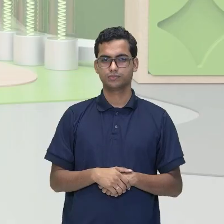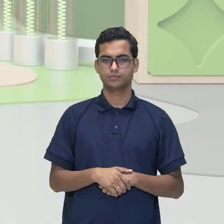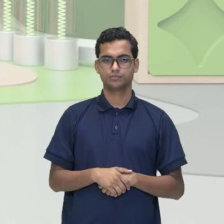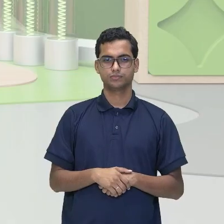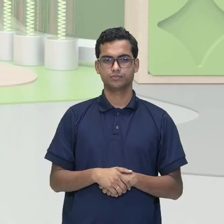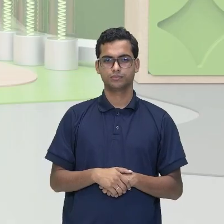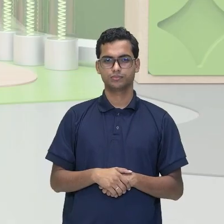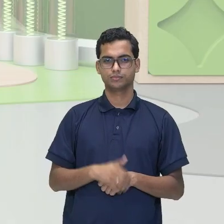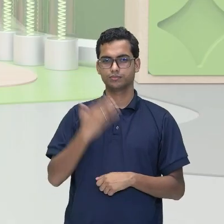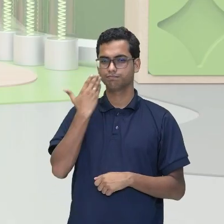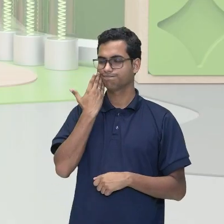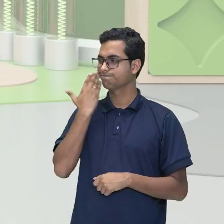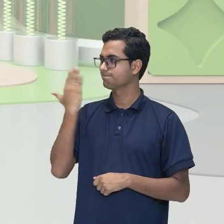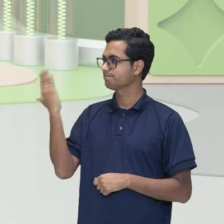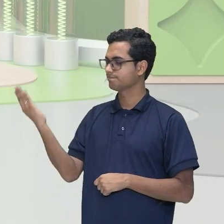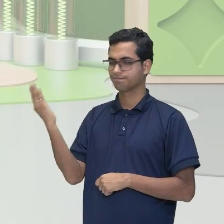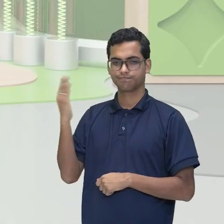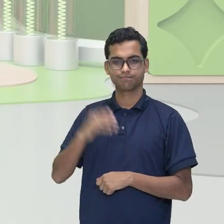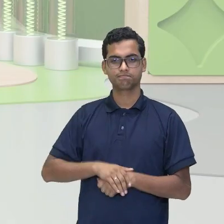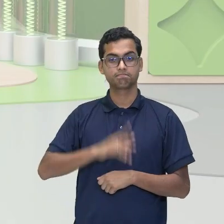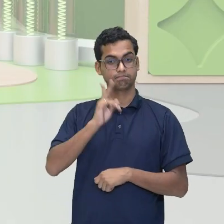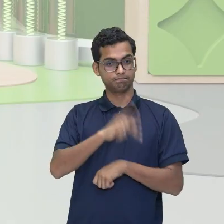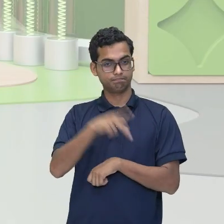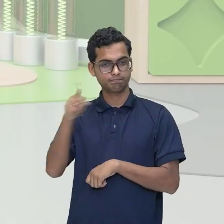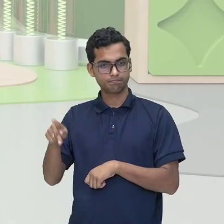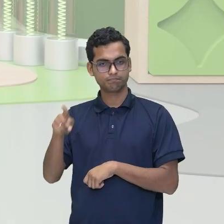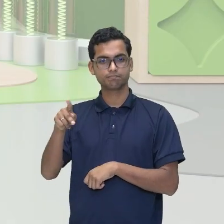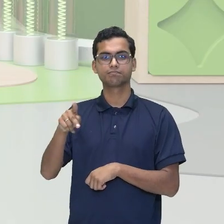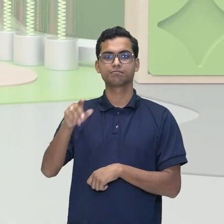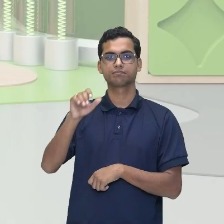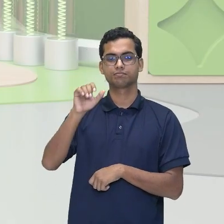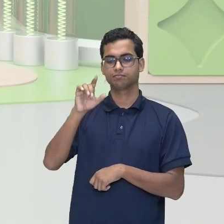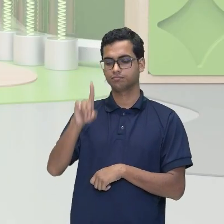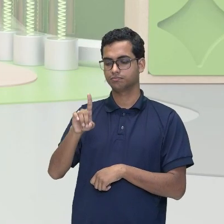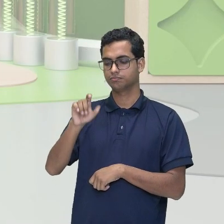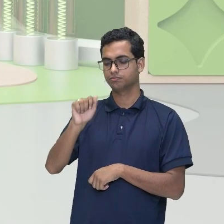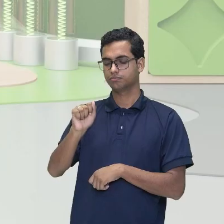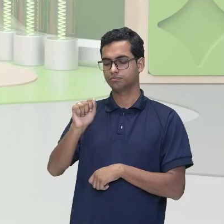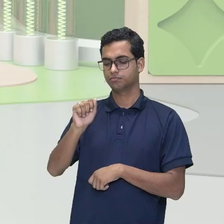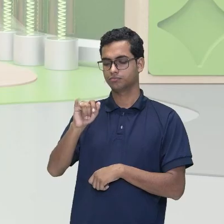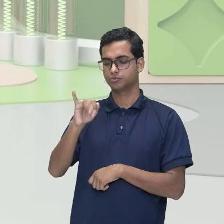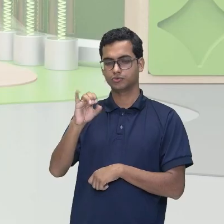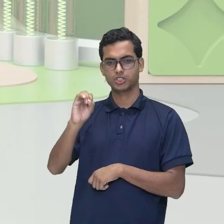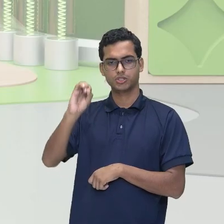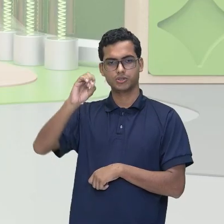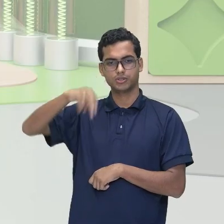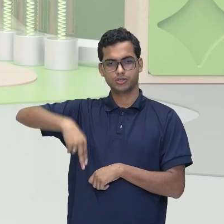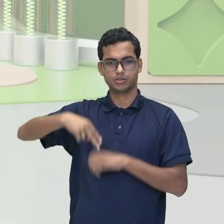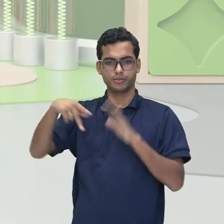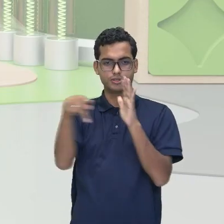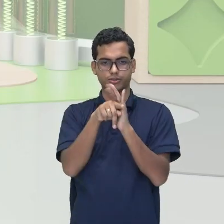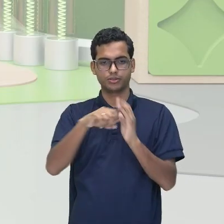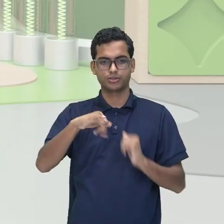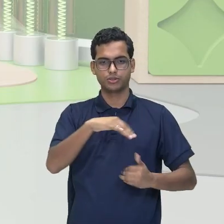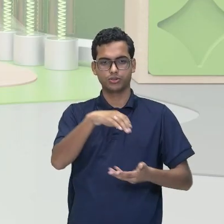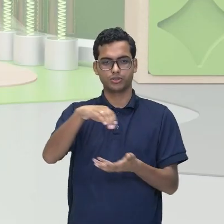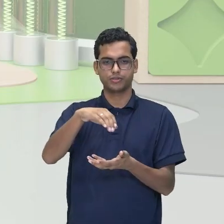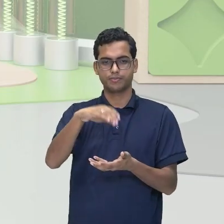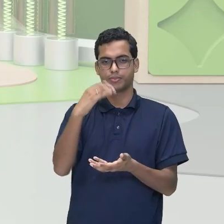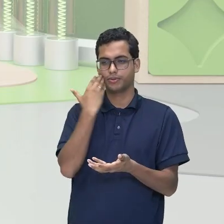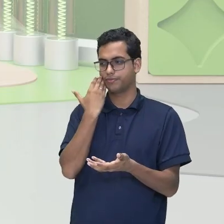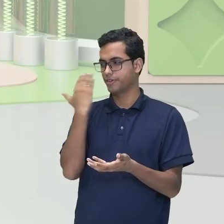Vejam aí o nosso querido professor Dyson apresentando, a nossa primeira